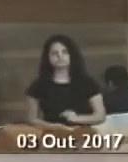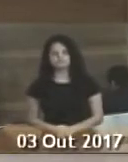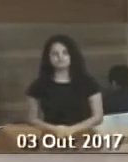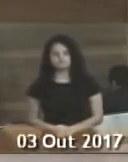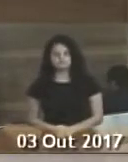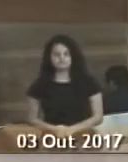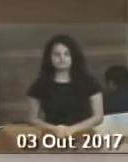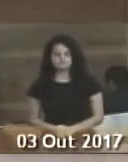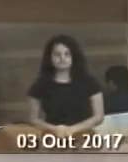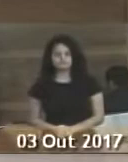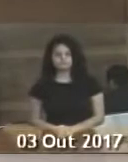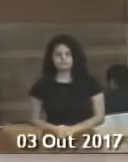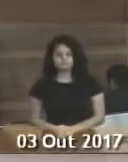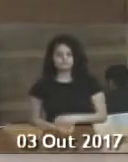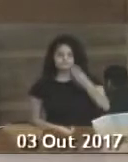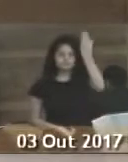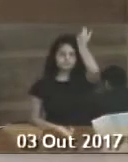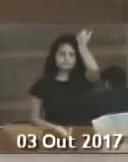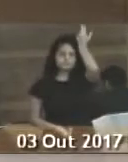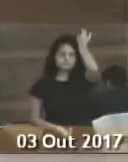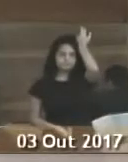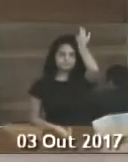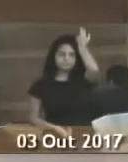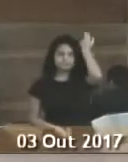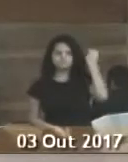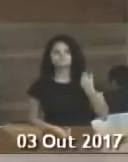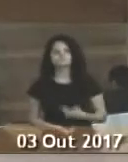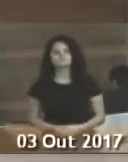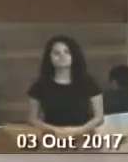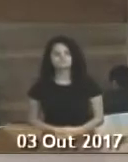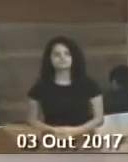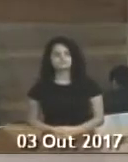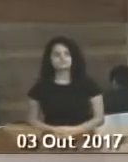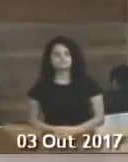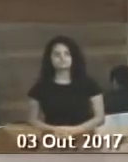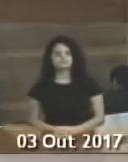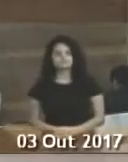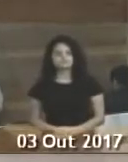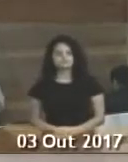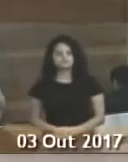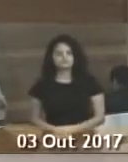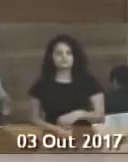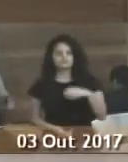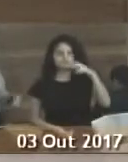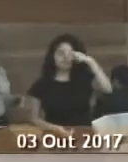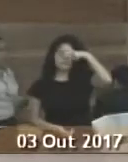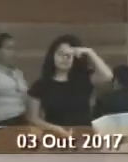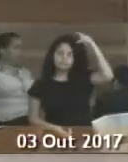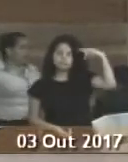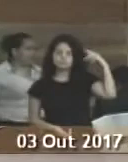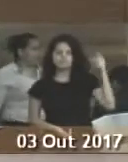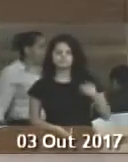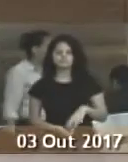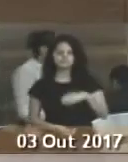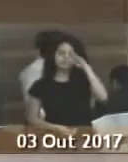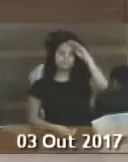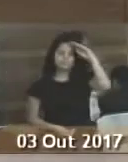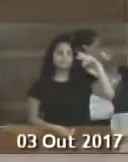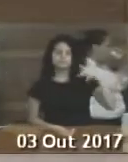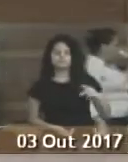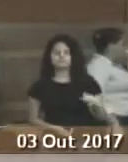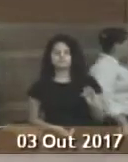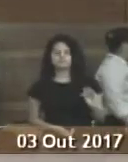Marco Aurélio Coelho, o Marquinho Coelho, Sérgio Ricardo Gama, o Camu, e Timóteo Cavalcante Buqueque de Sá,